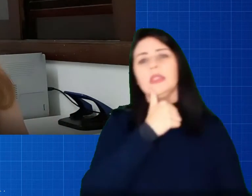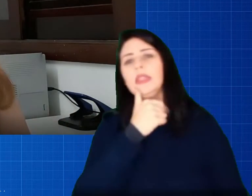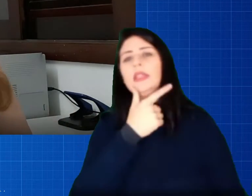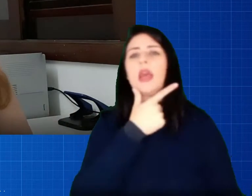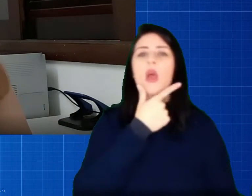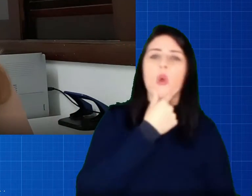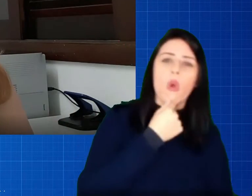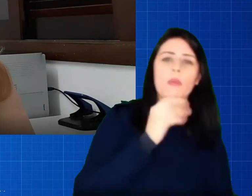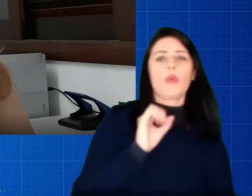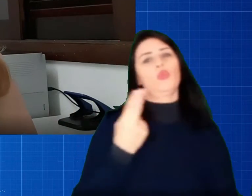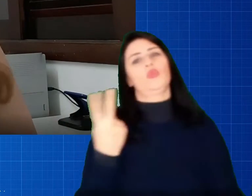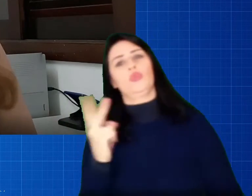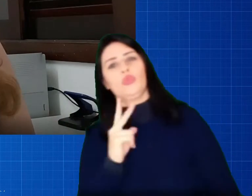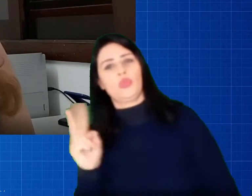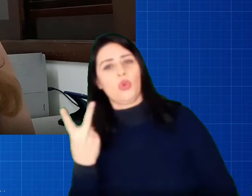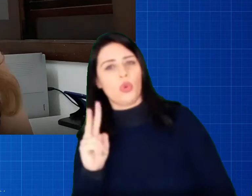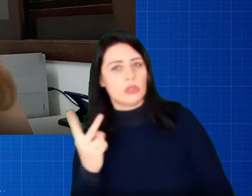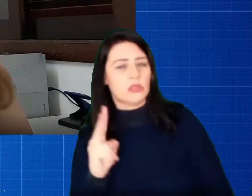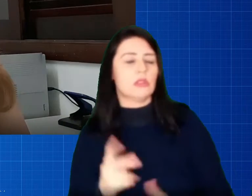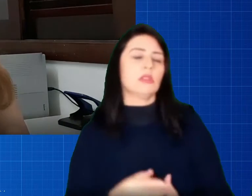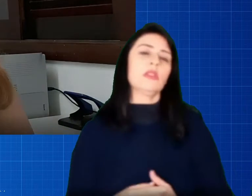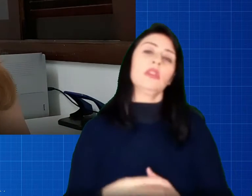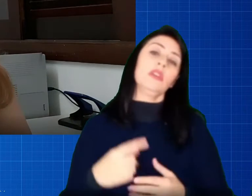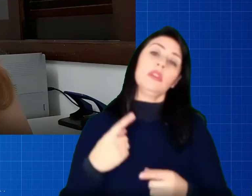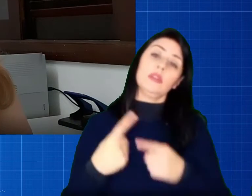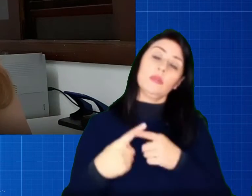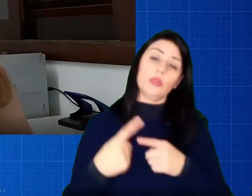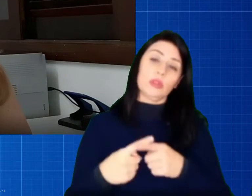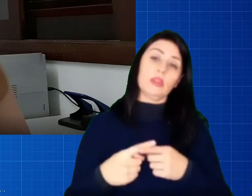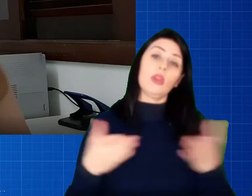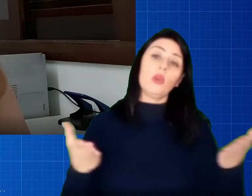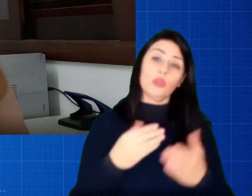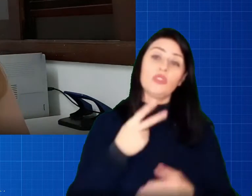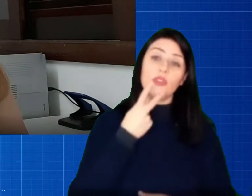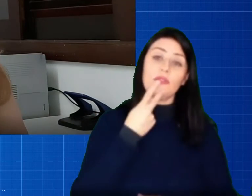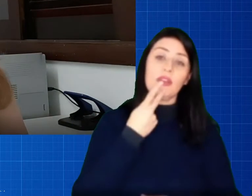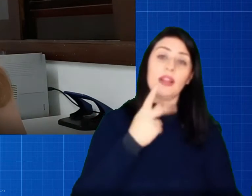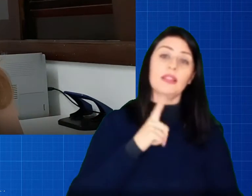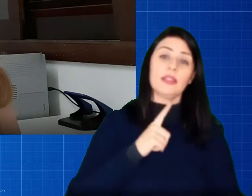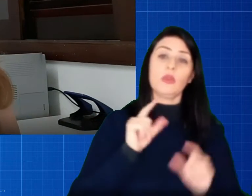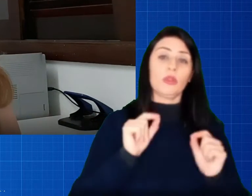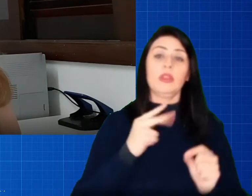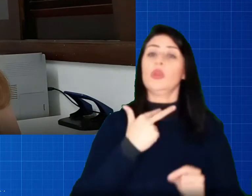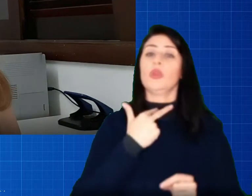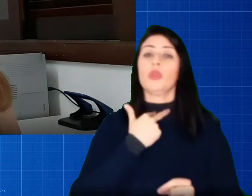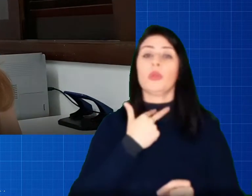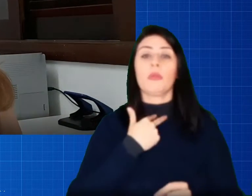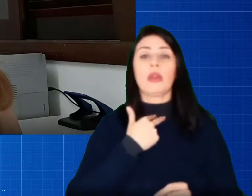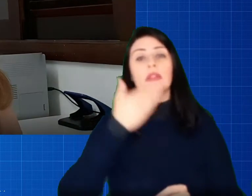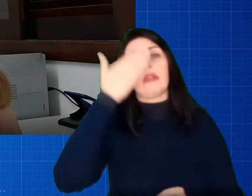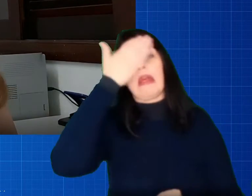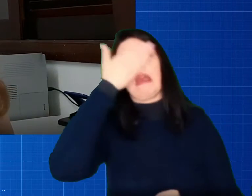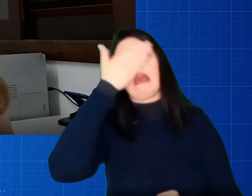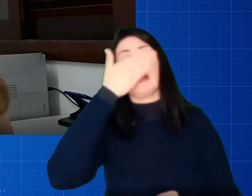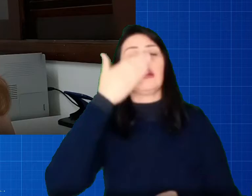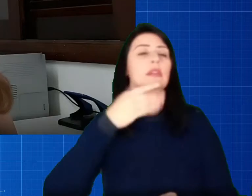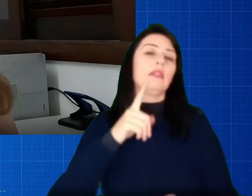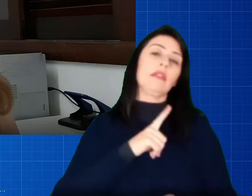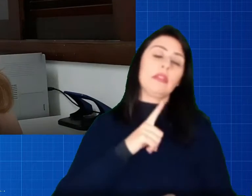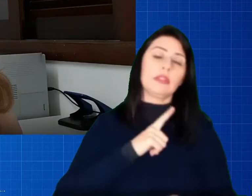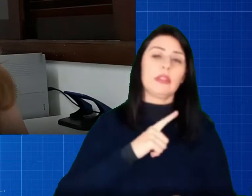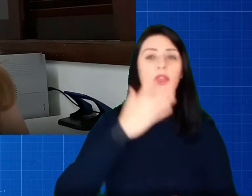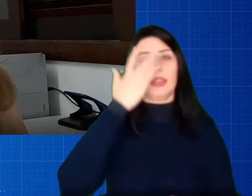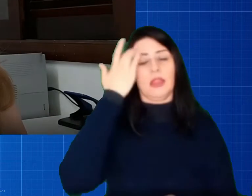dois, né? Por que não? Porque além do que a gente fala, a gente não pode ignorar que a gente tem